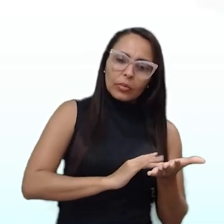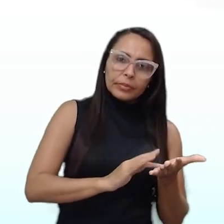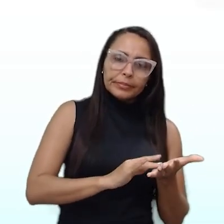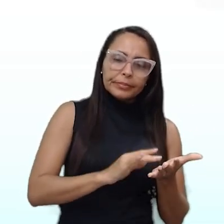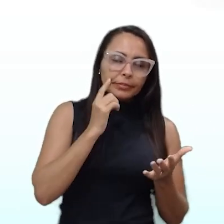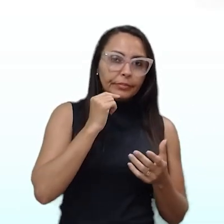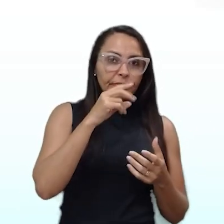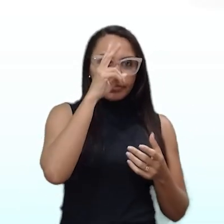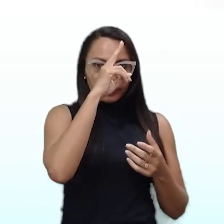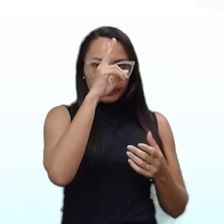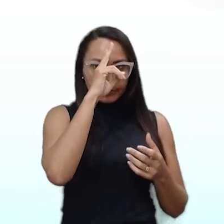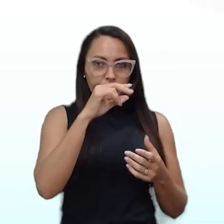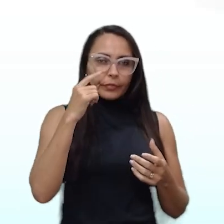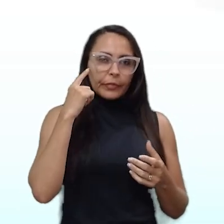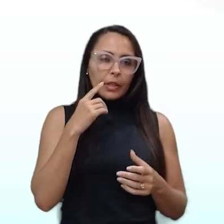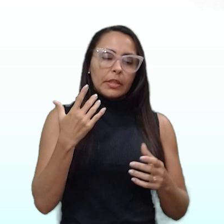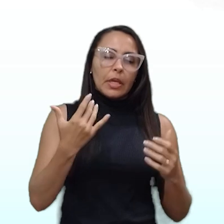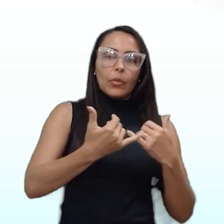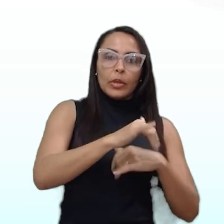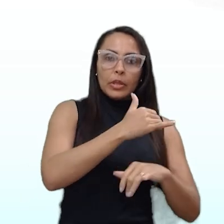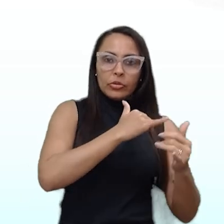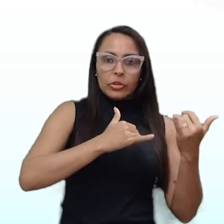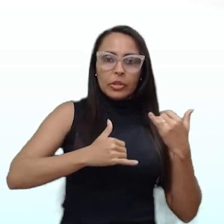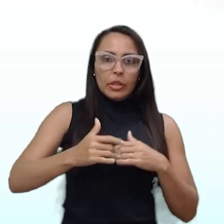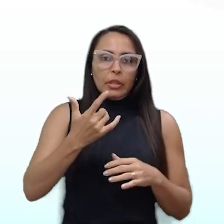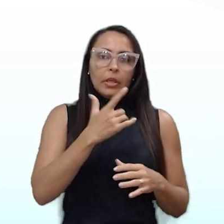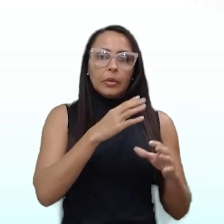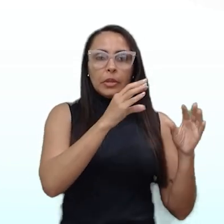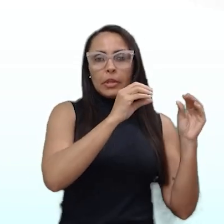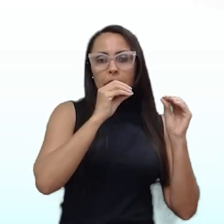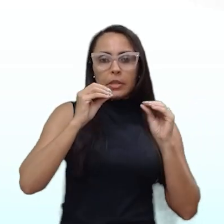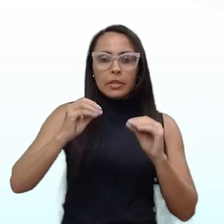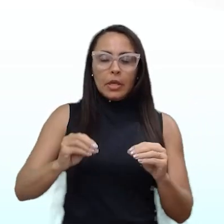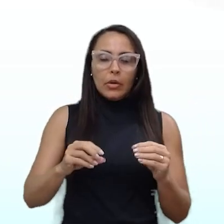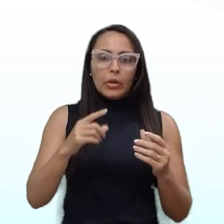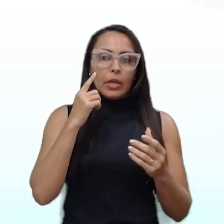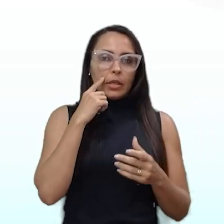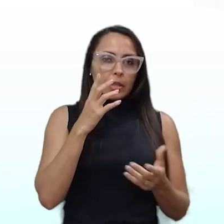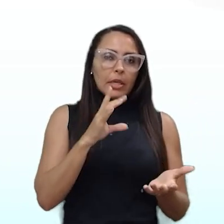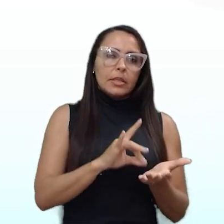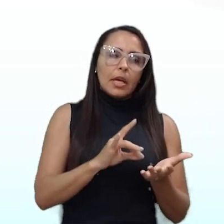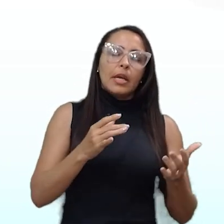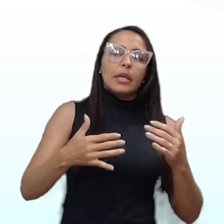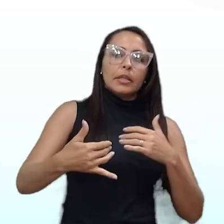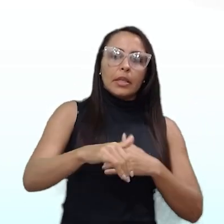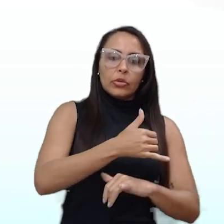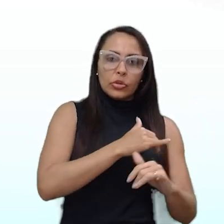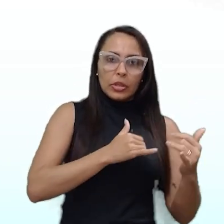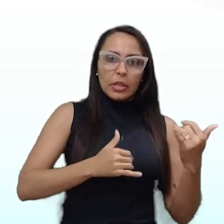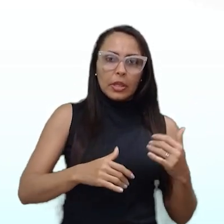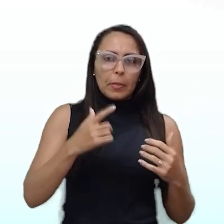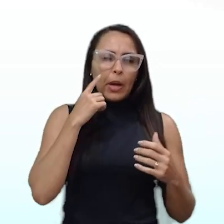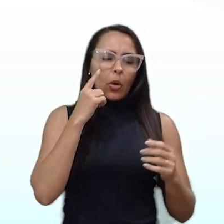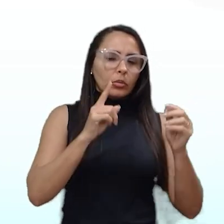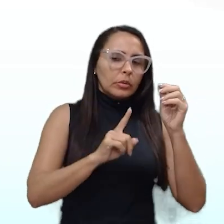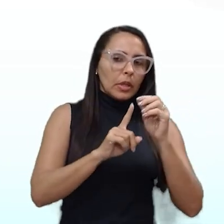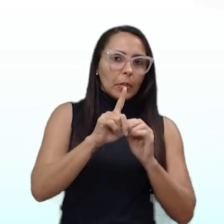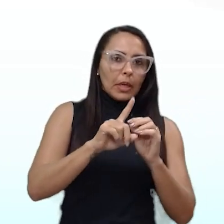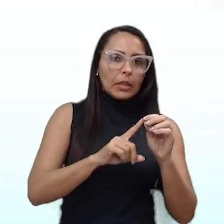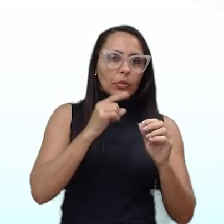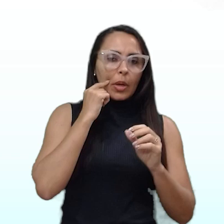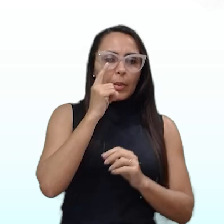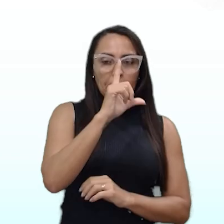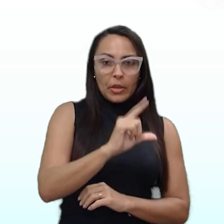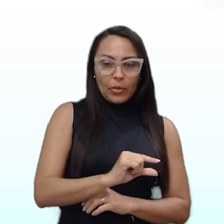Lembre que calor a gente já viu que é uma energia térmica de transição entre os corpos e que essa energia vai sair da maior temperatura para a